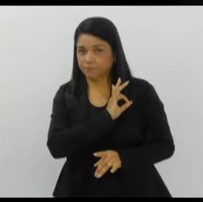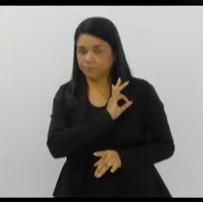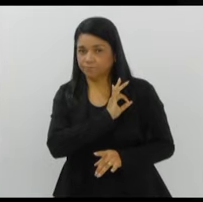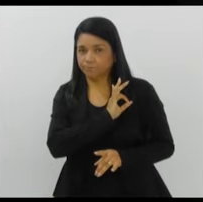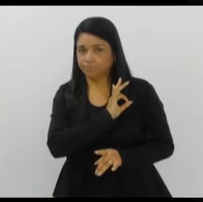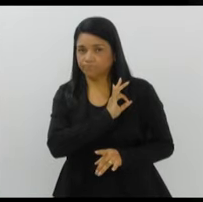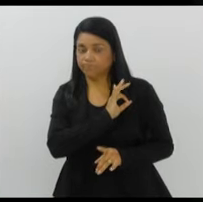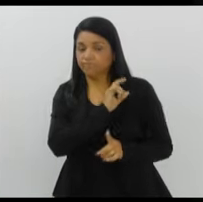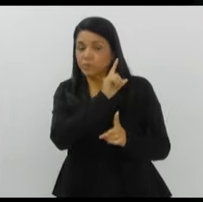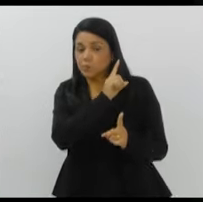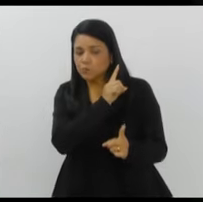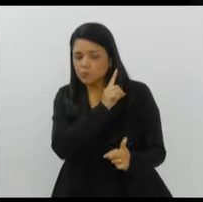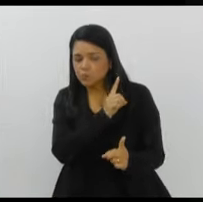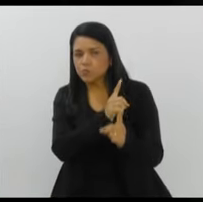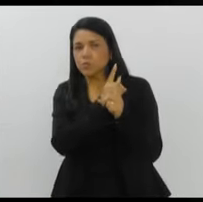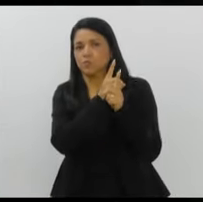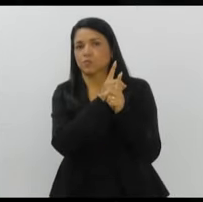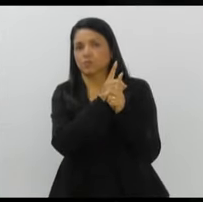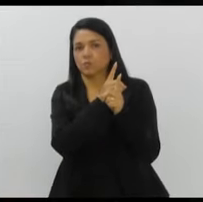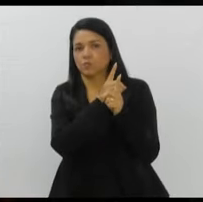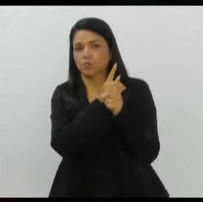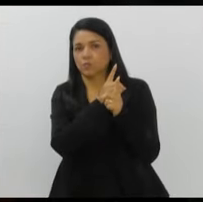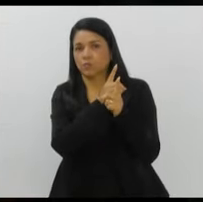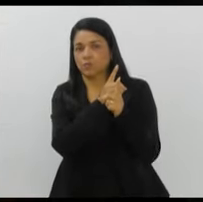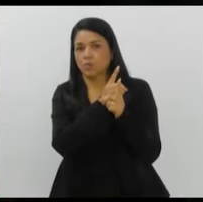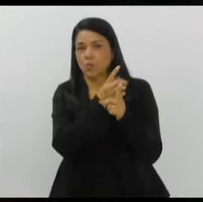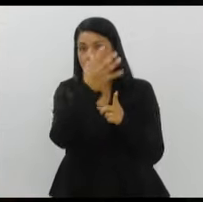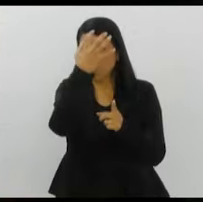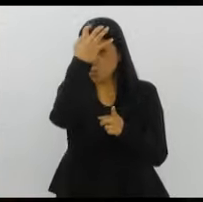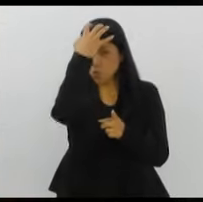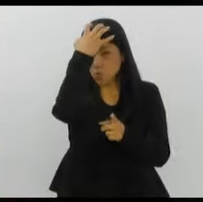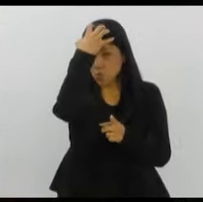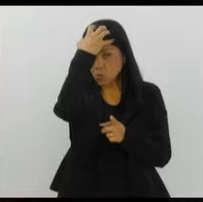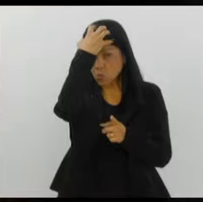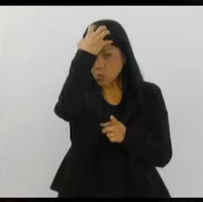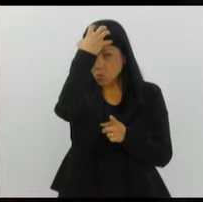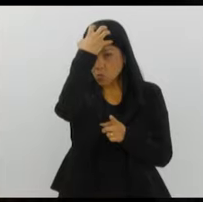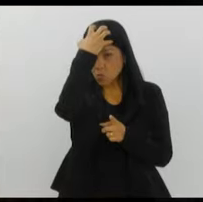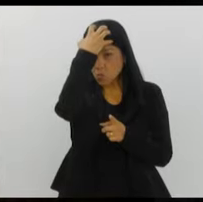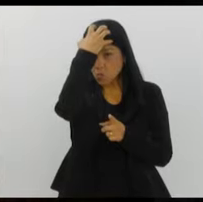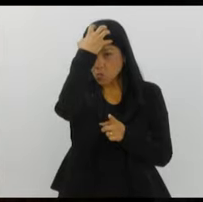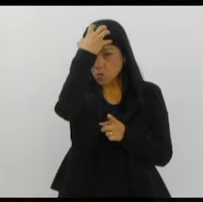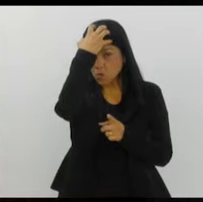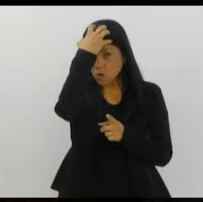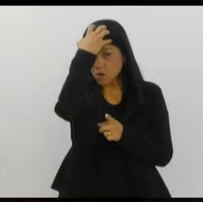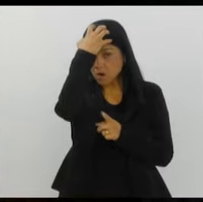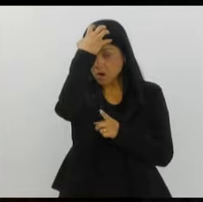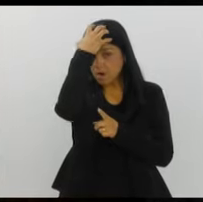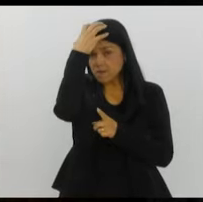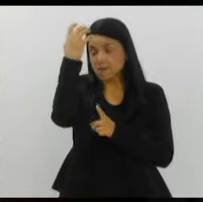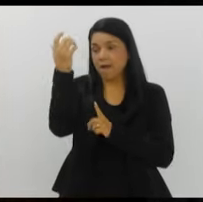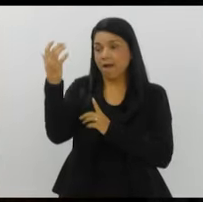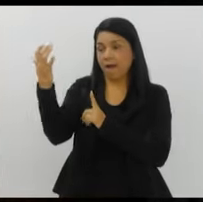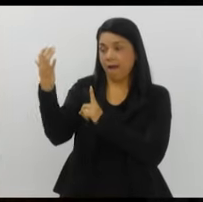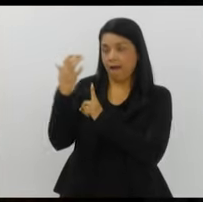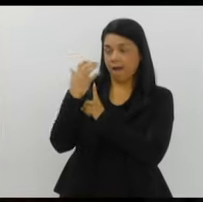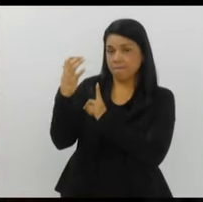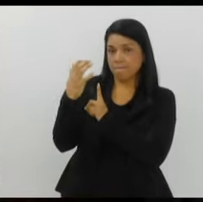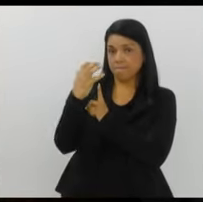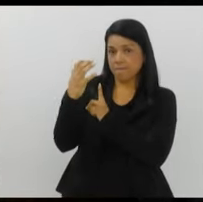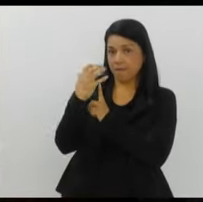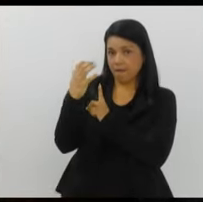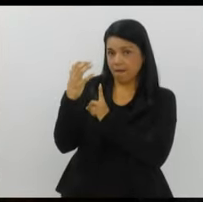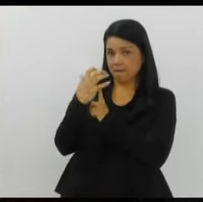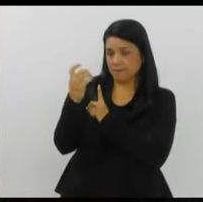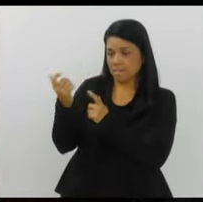possa descobrir os culpados em relação a esse atentado,